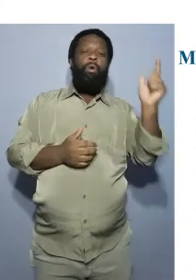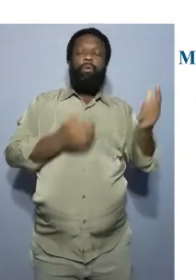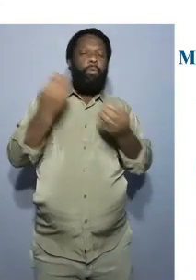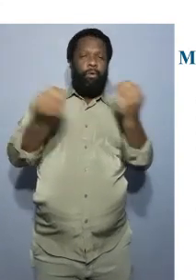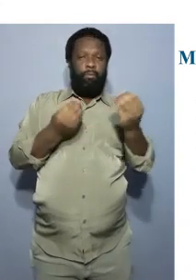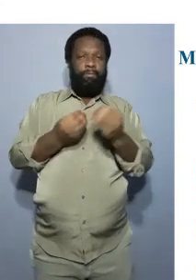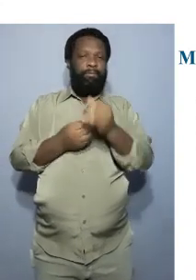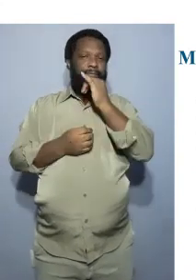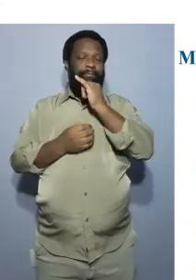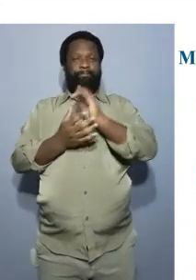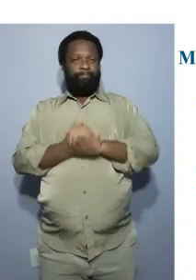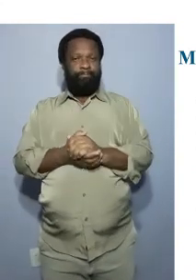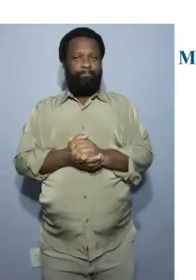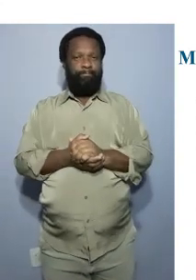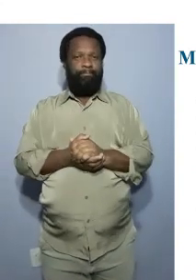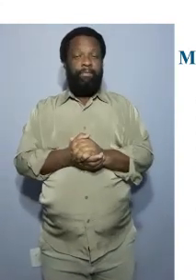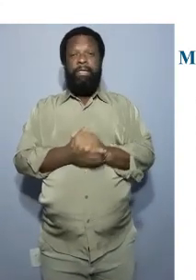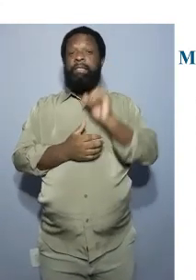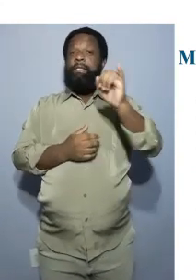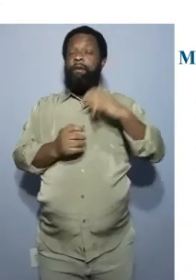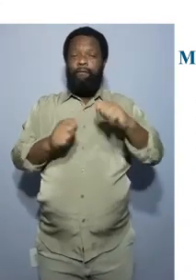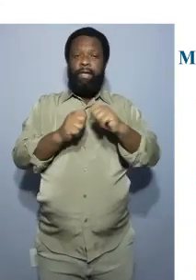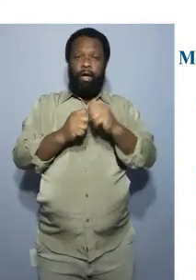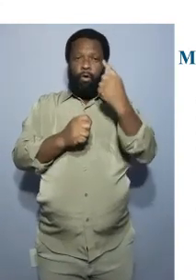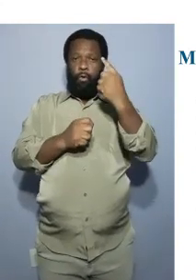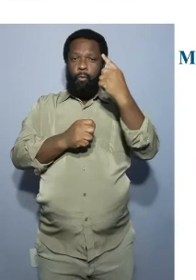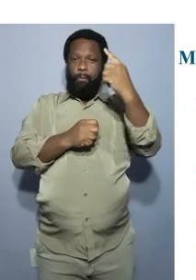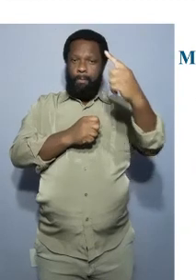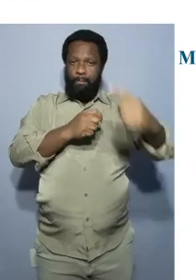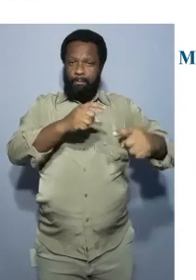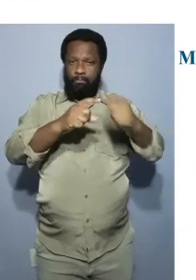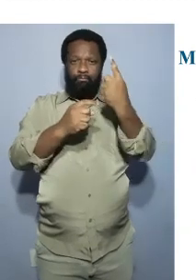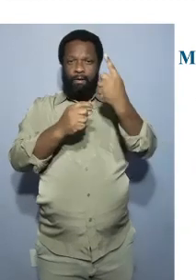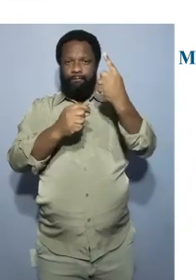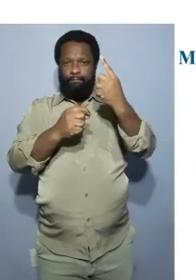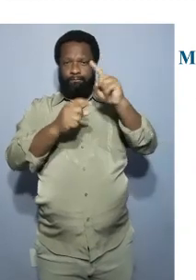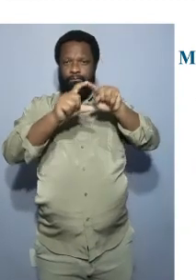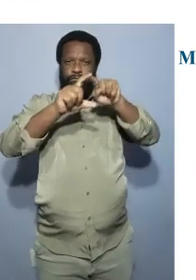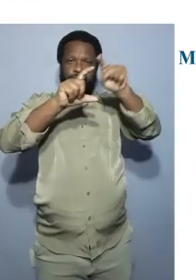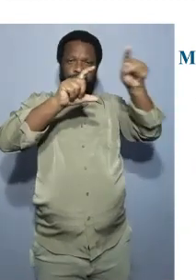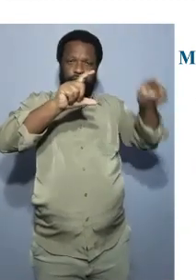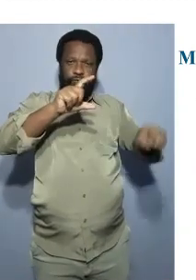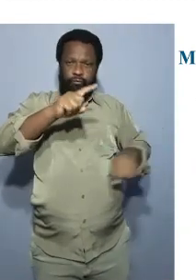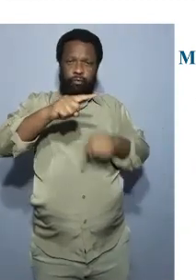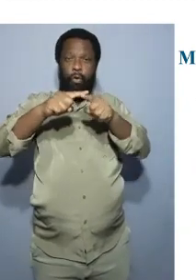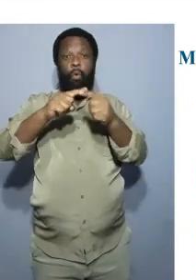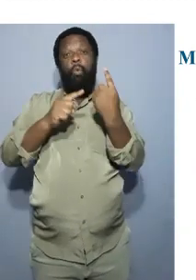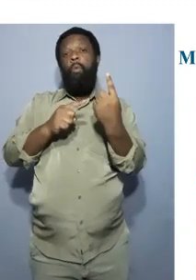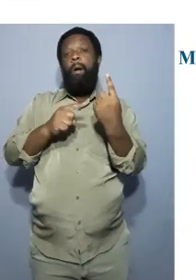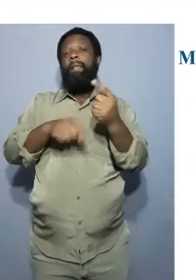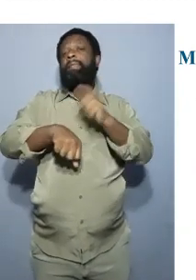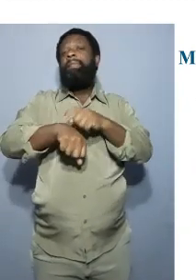Uma outra forma de pensar é o seguinte: se eu realizar uma volta apenas, qual é o tempo que eu levo para